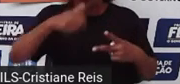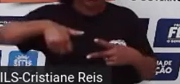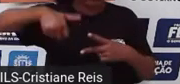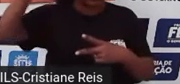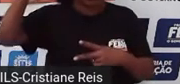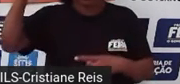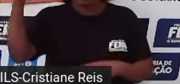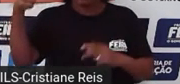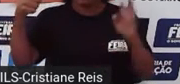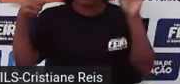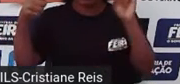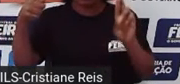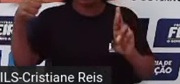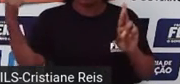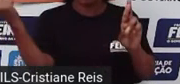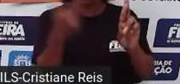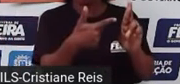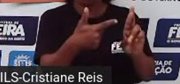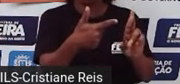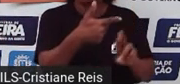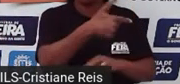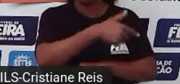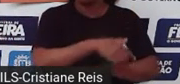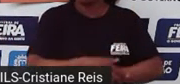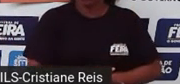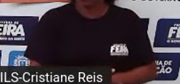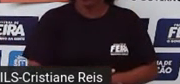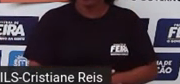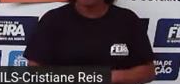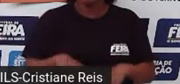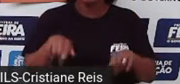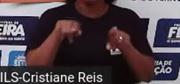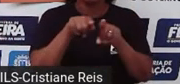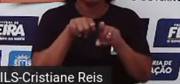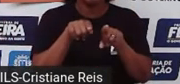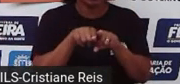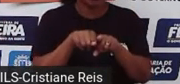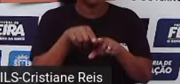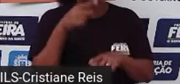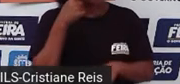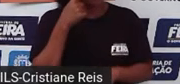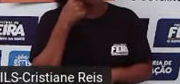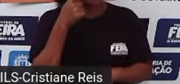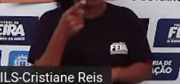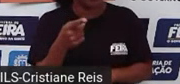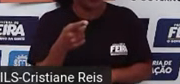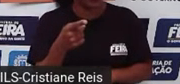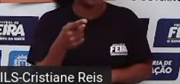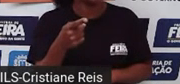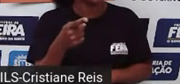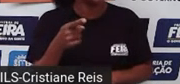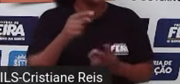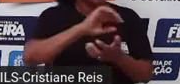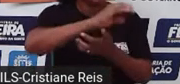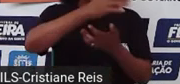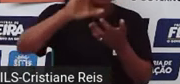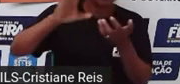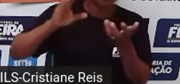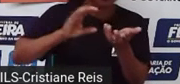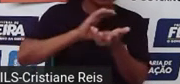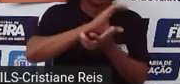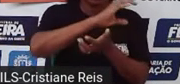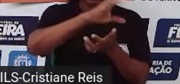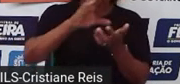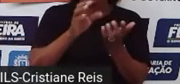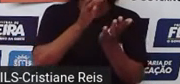milhões de quilômetros quadrado um terço das terras do planeta então nós estamos falando de um continente de